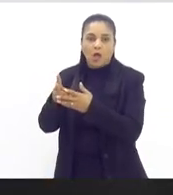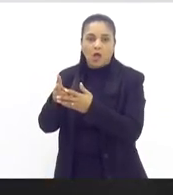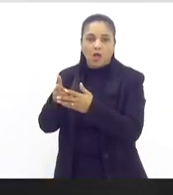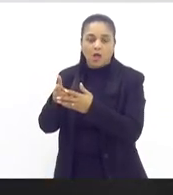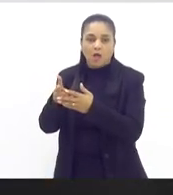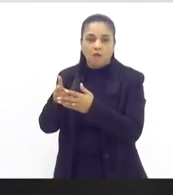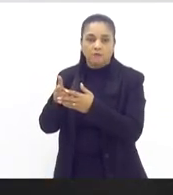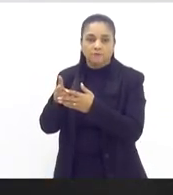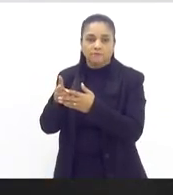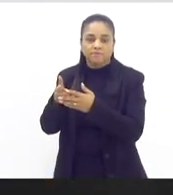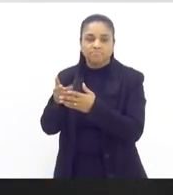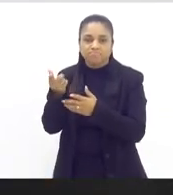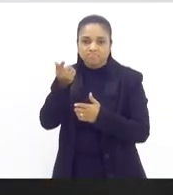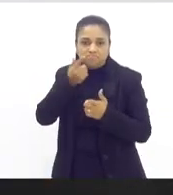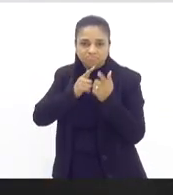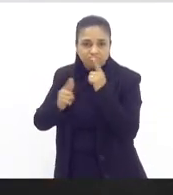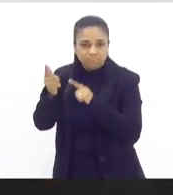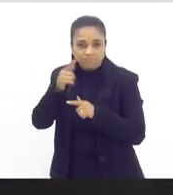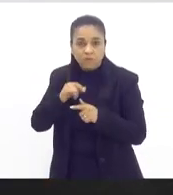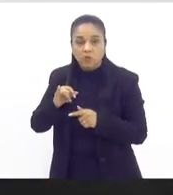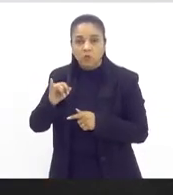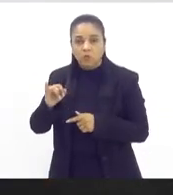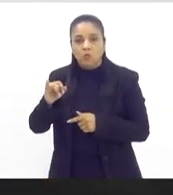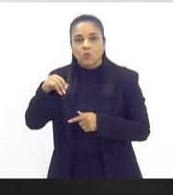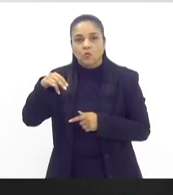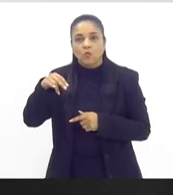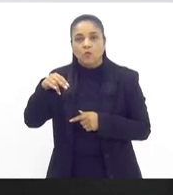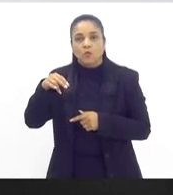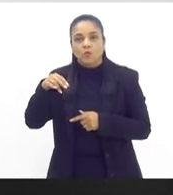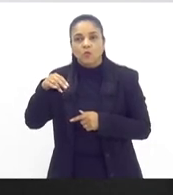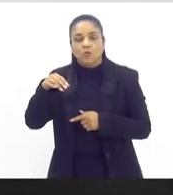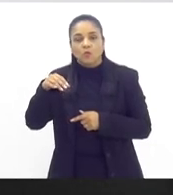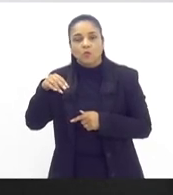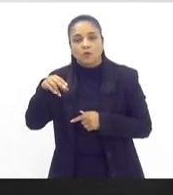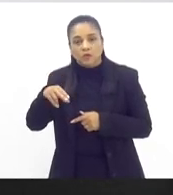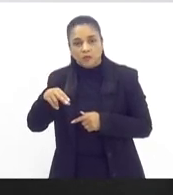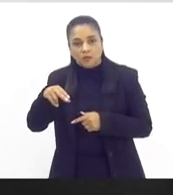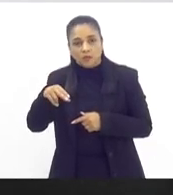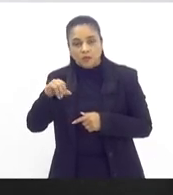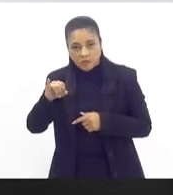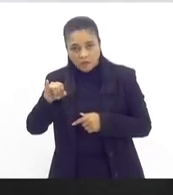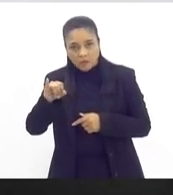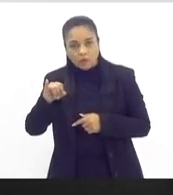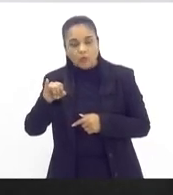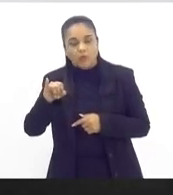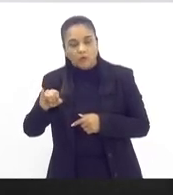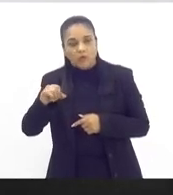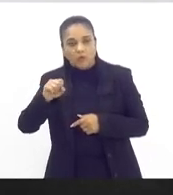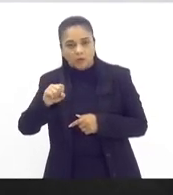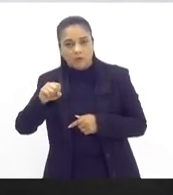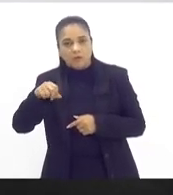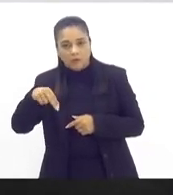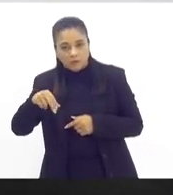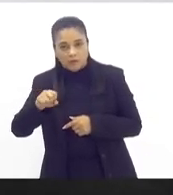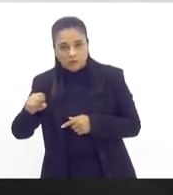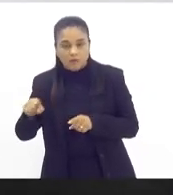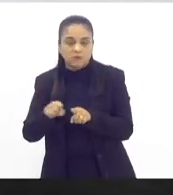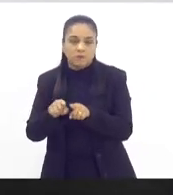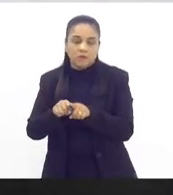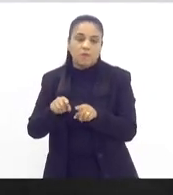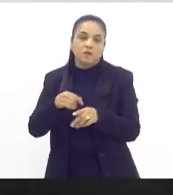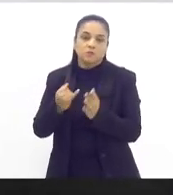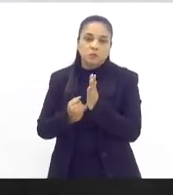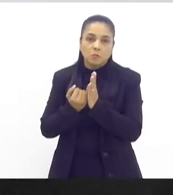só no que seria a CBS, mas também no imposto seletivo. E, por fim, só